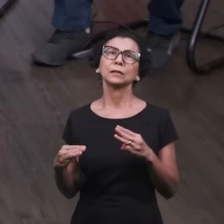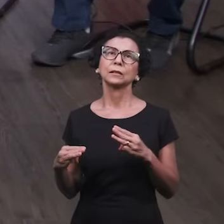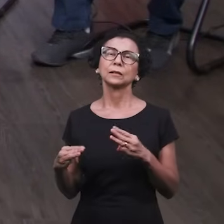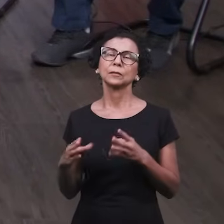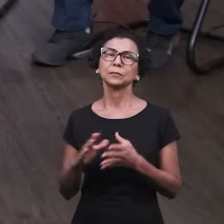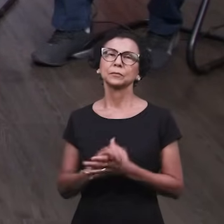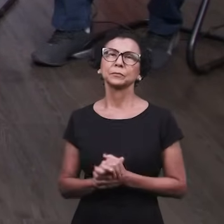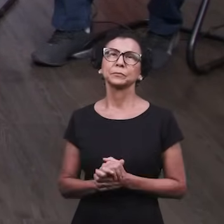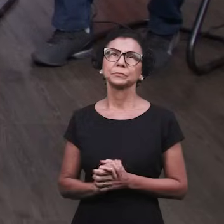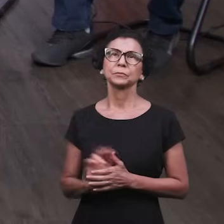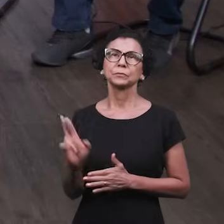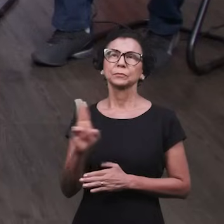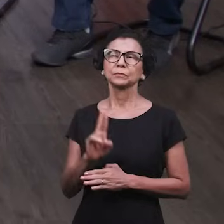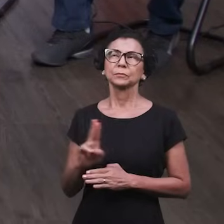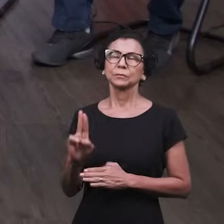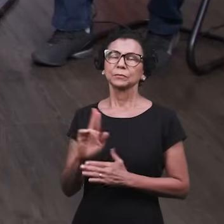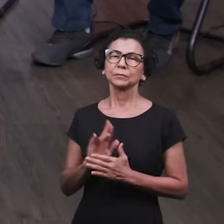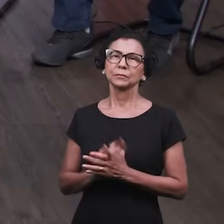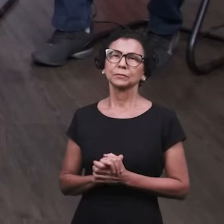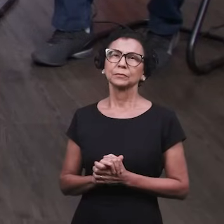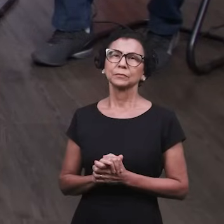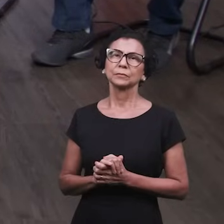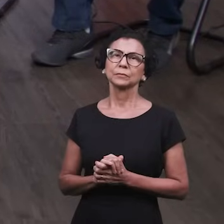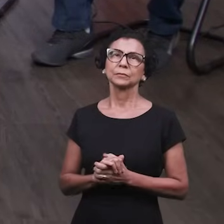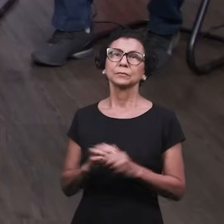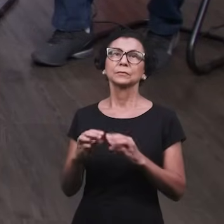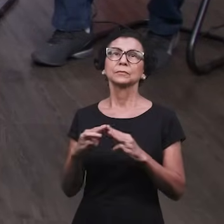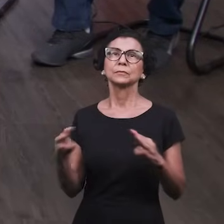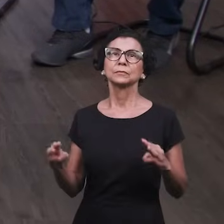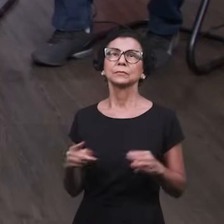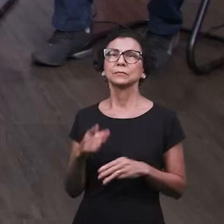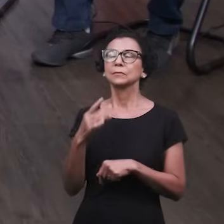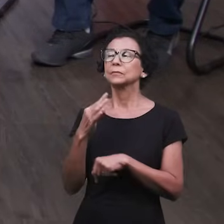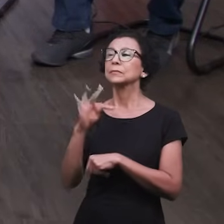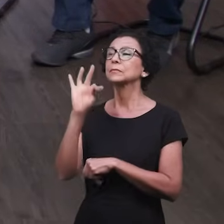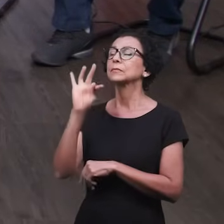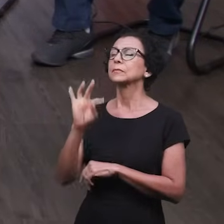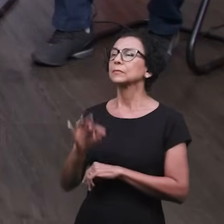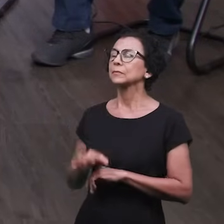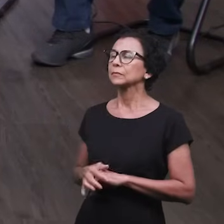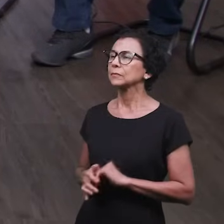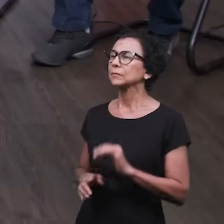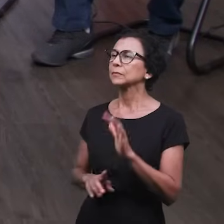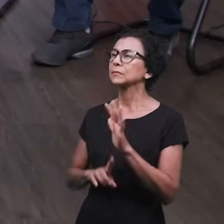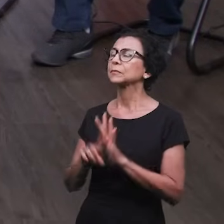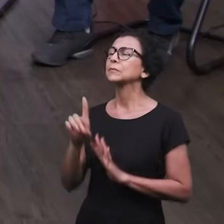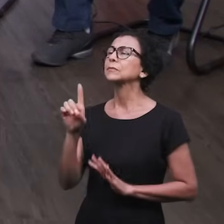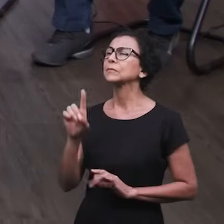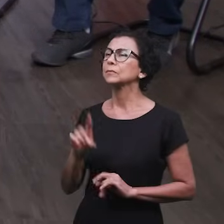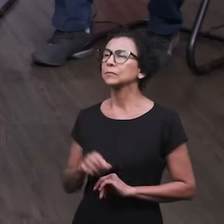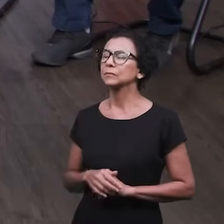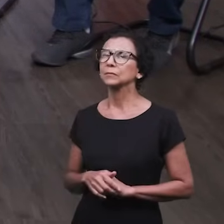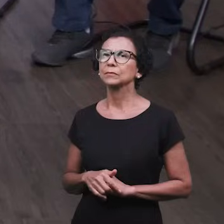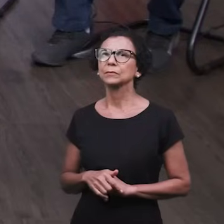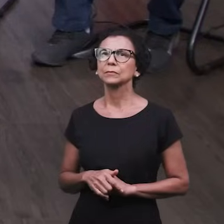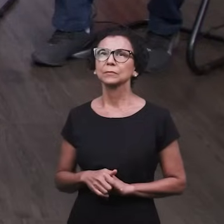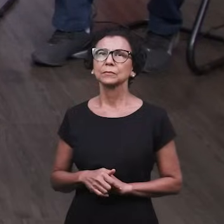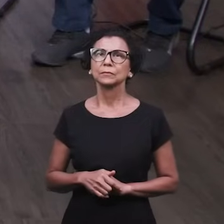a instrumentalidade no templo, no Manaim. Você que é mais técnico nessas